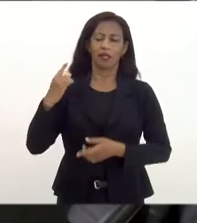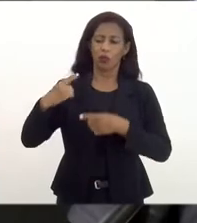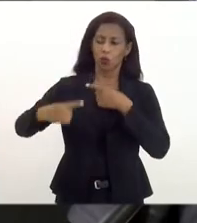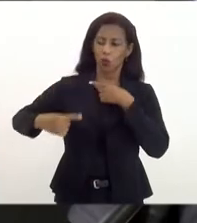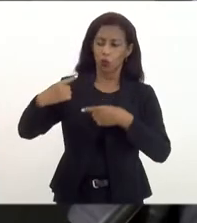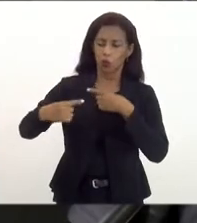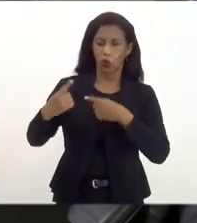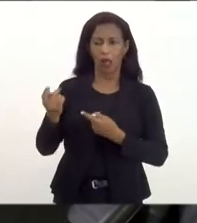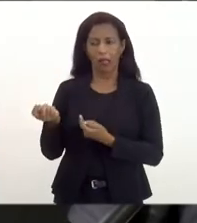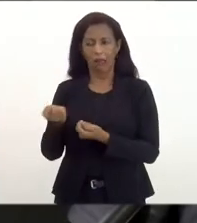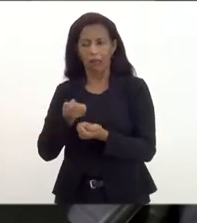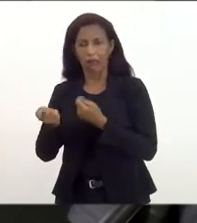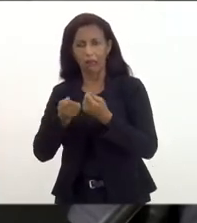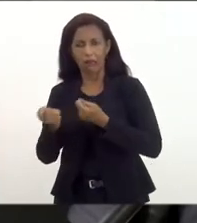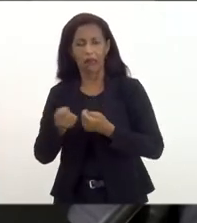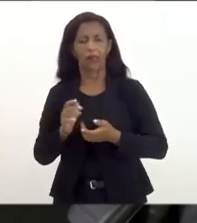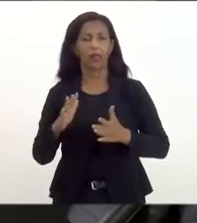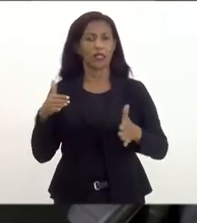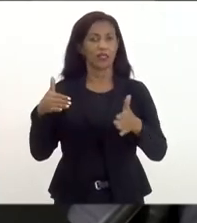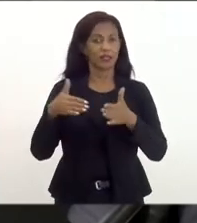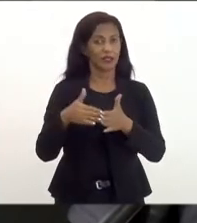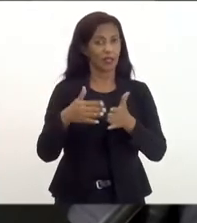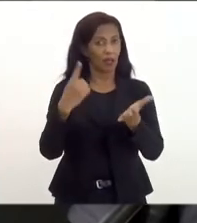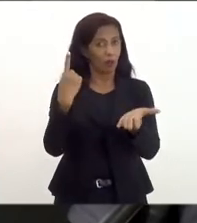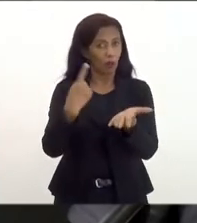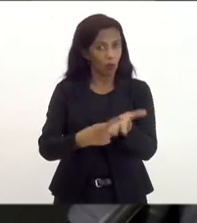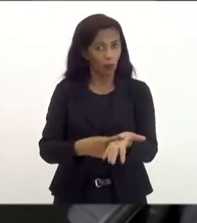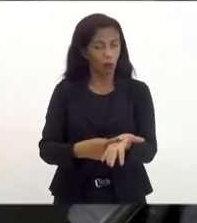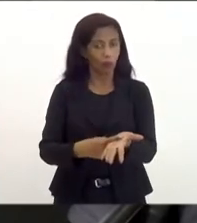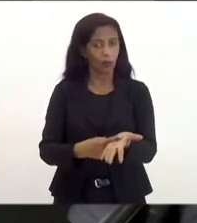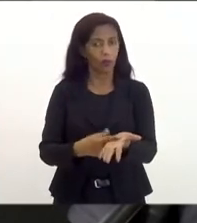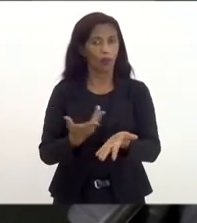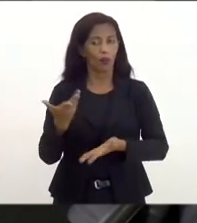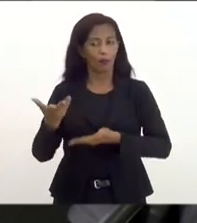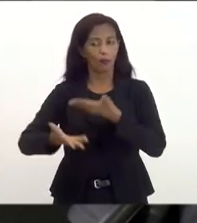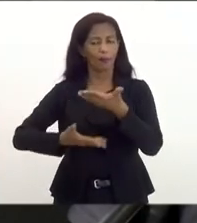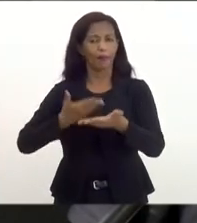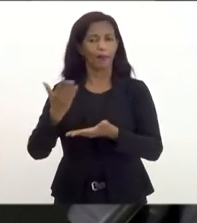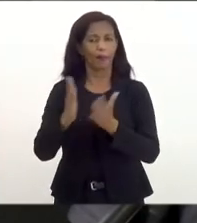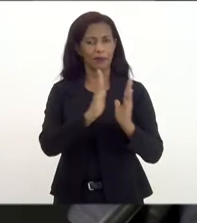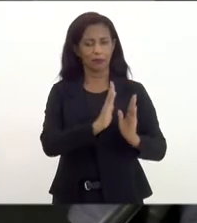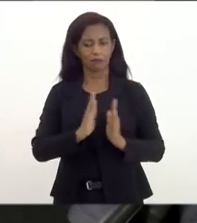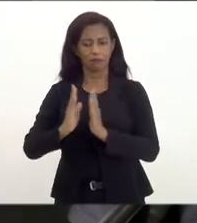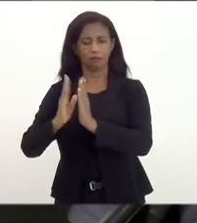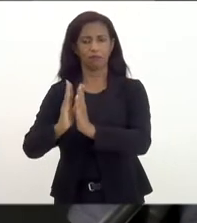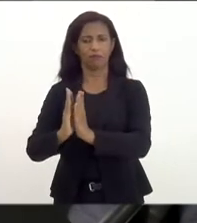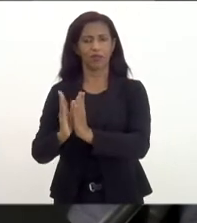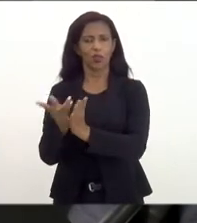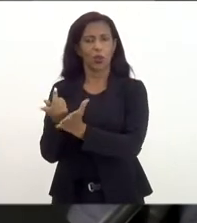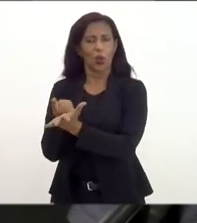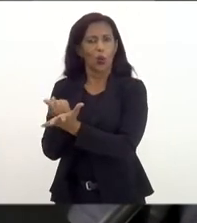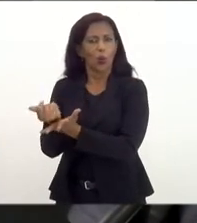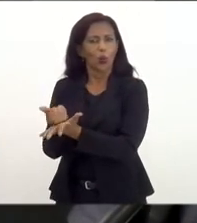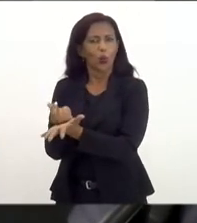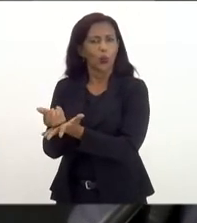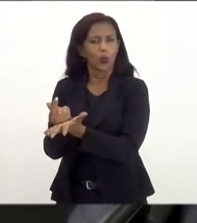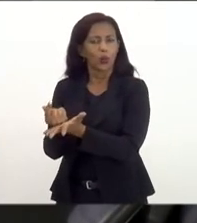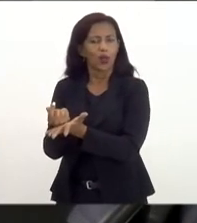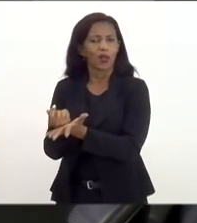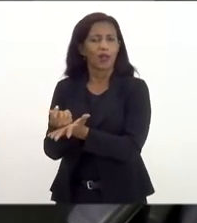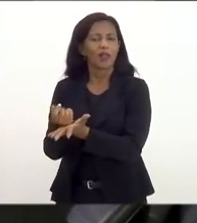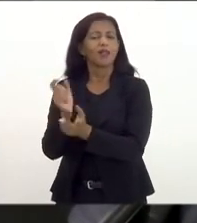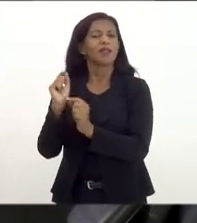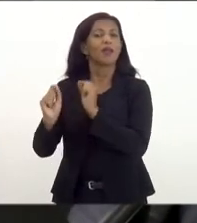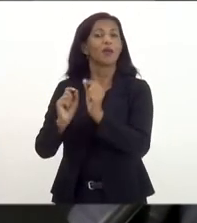discutir negociar chegar a um acordo para passar para fazer orçamentário que é o